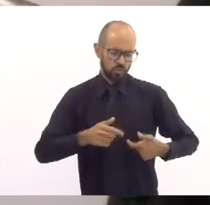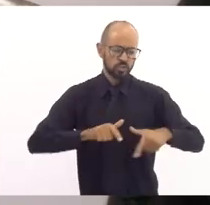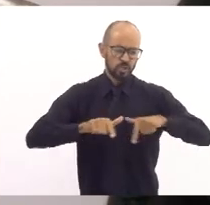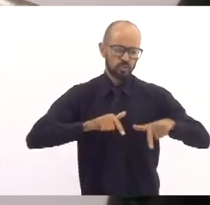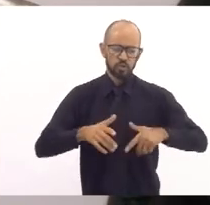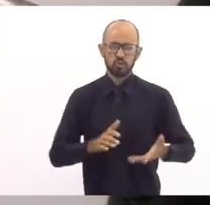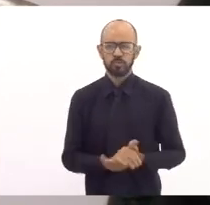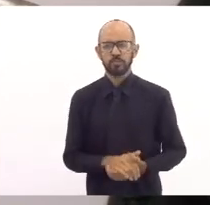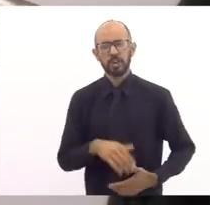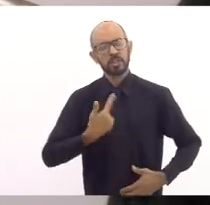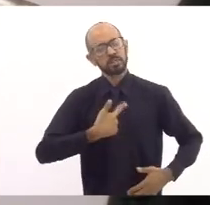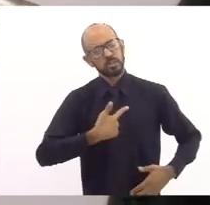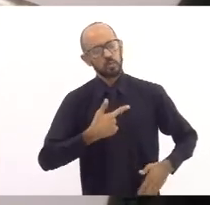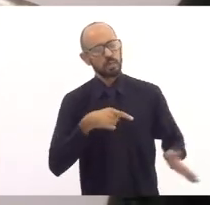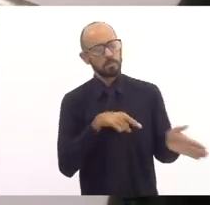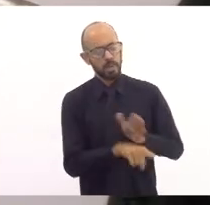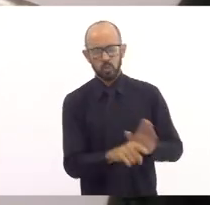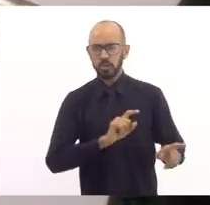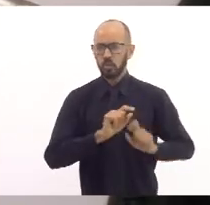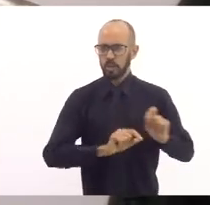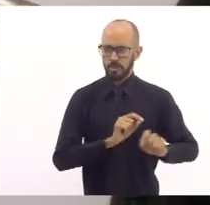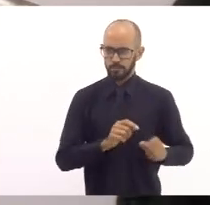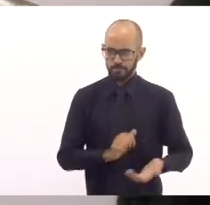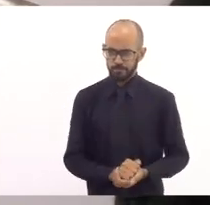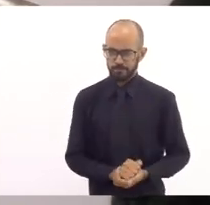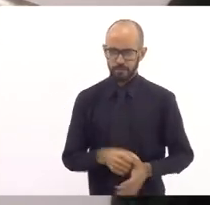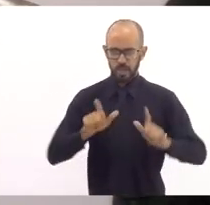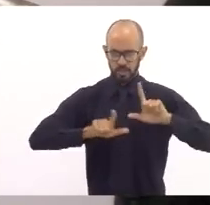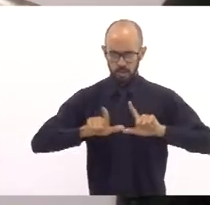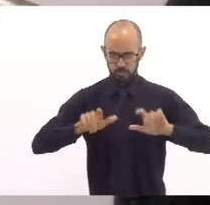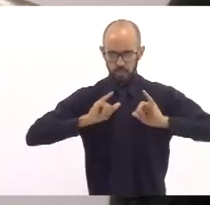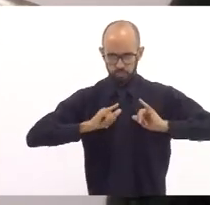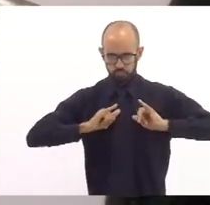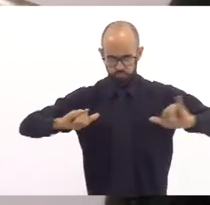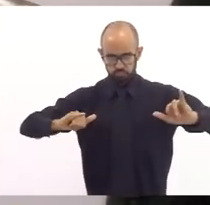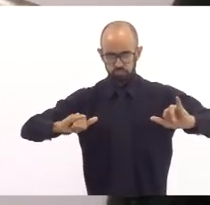seguinte. A imprensa relatou